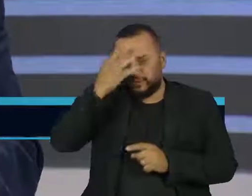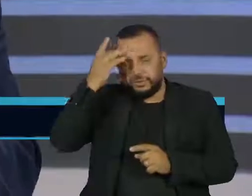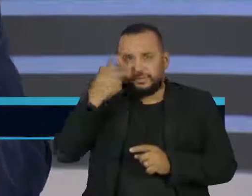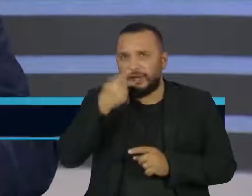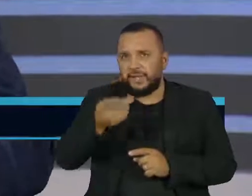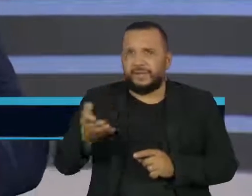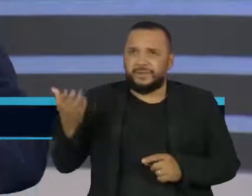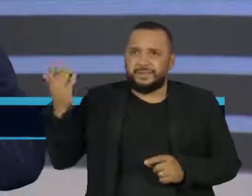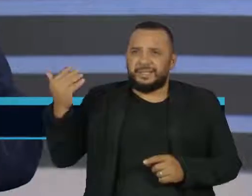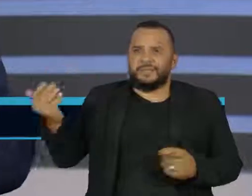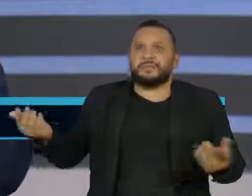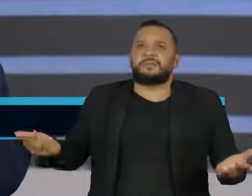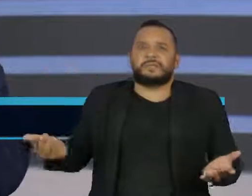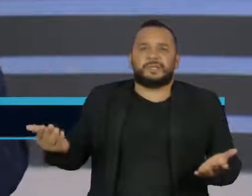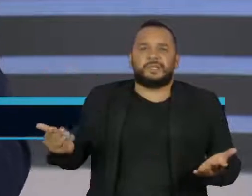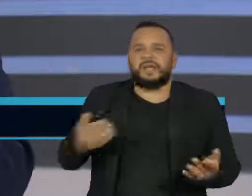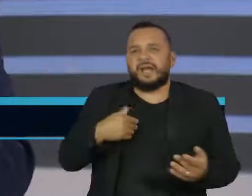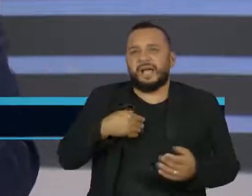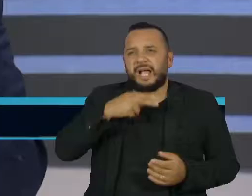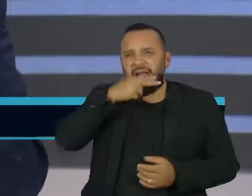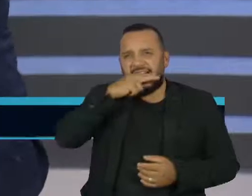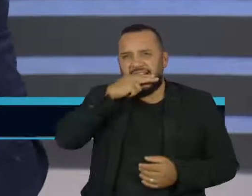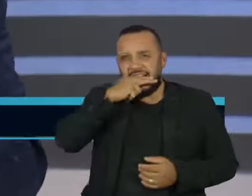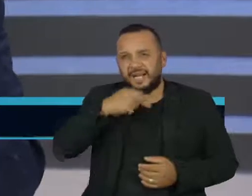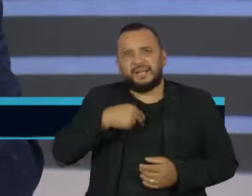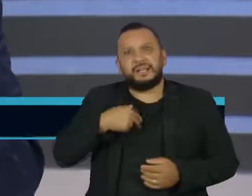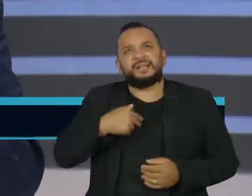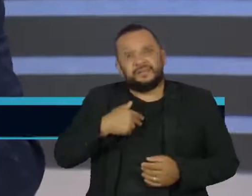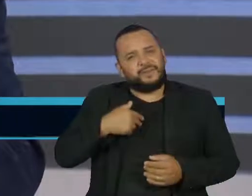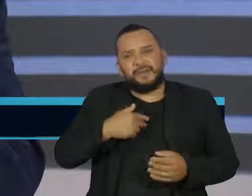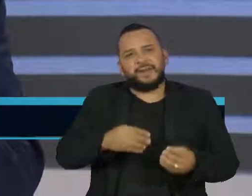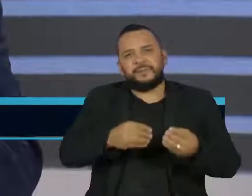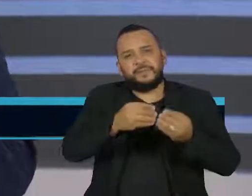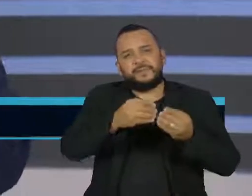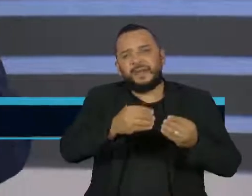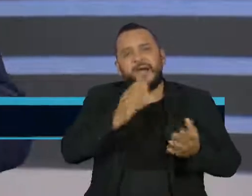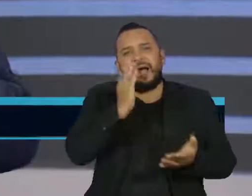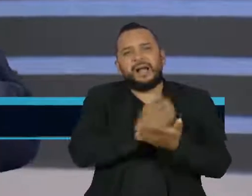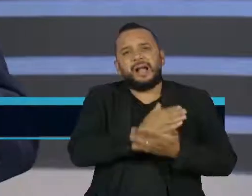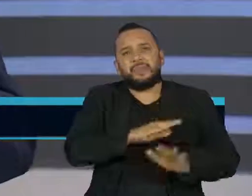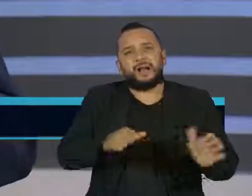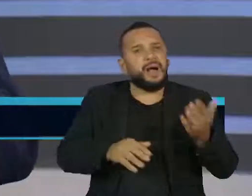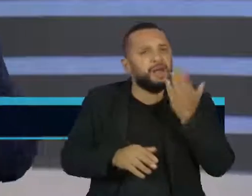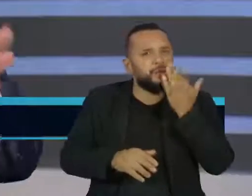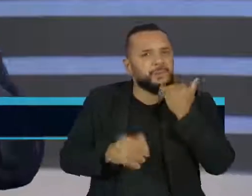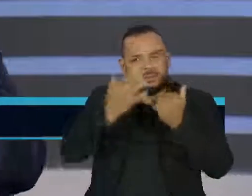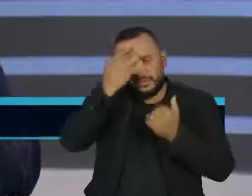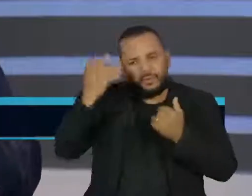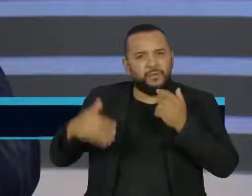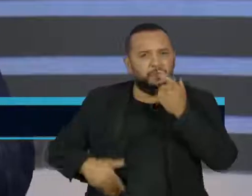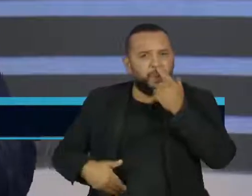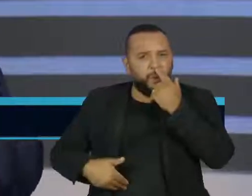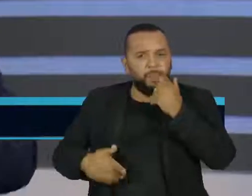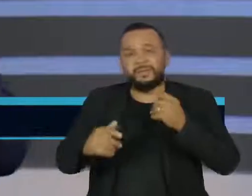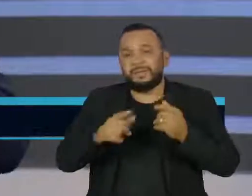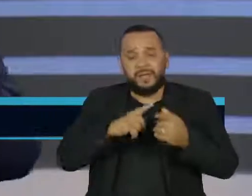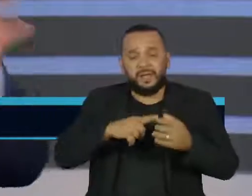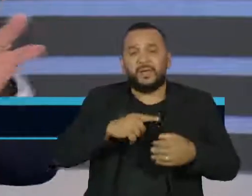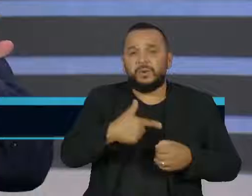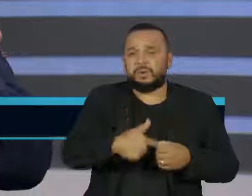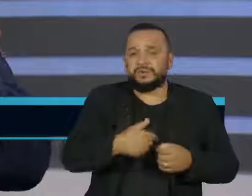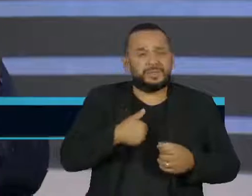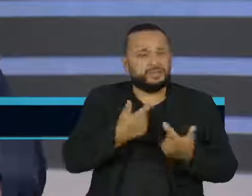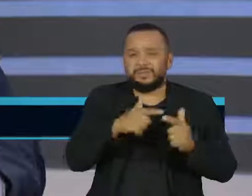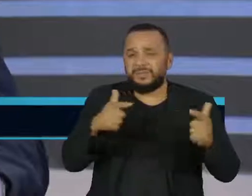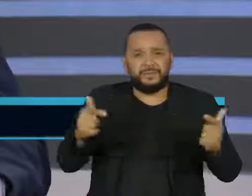certa época, mas a cana vai tirar espaço dos alimentos. Isso era comum as pessoas falarem. Então, as pessoas vão morrer de fome e vão ter combustível. Não houve